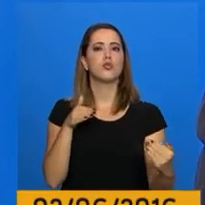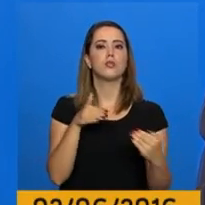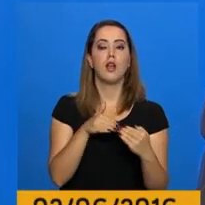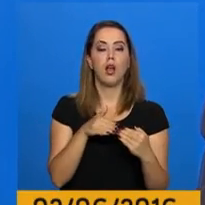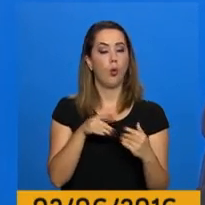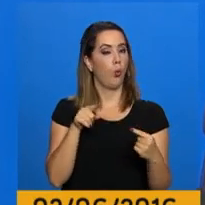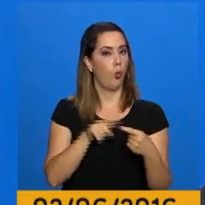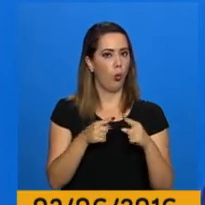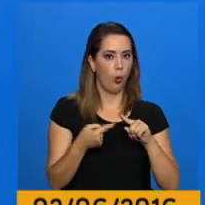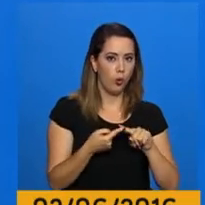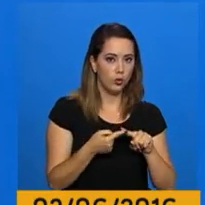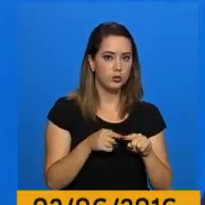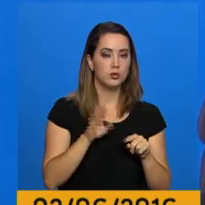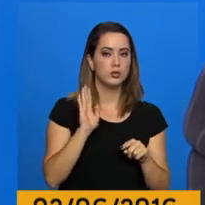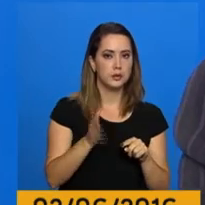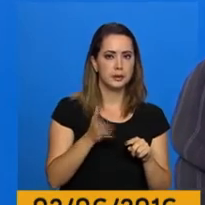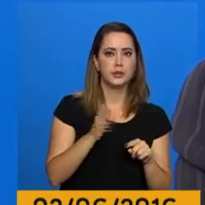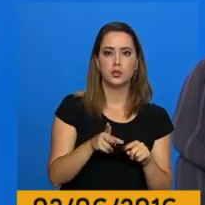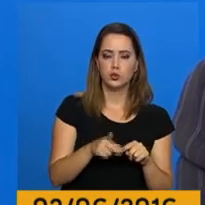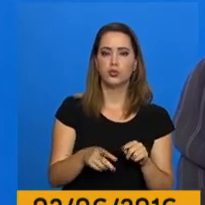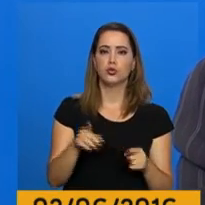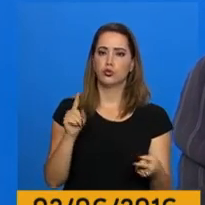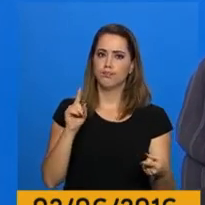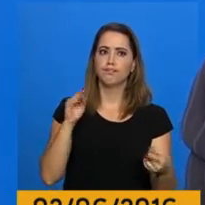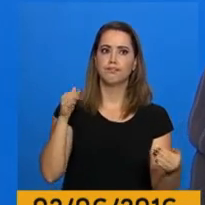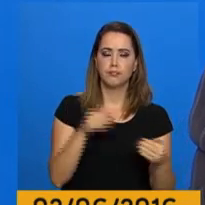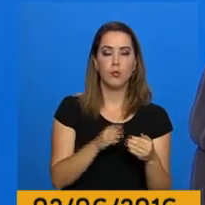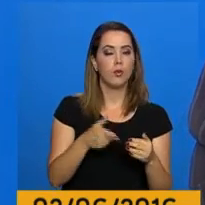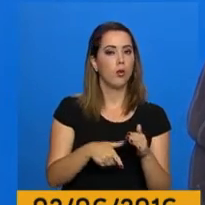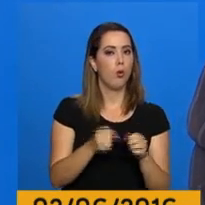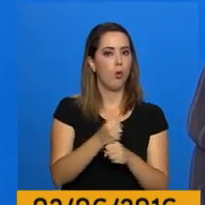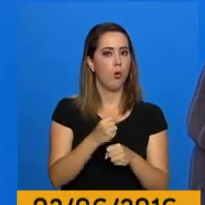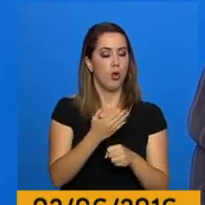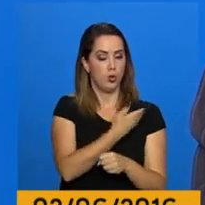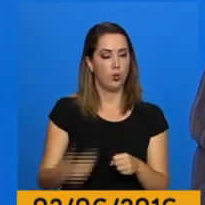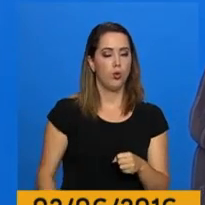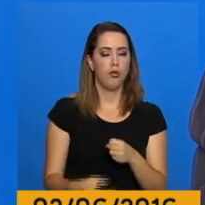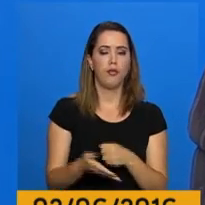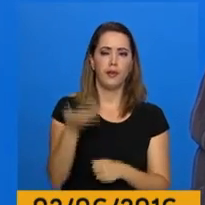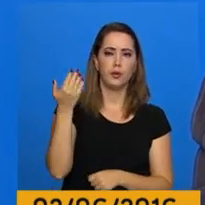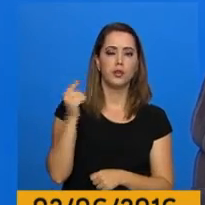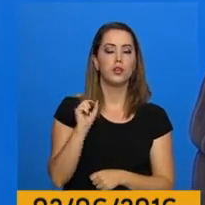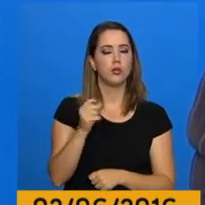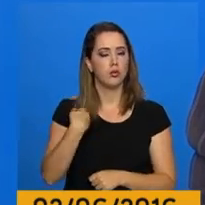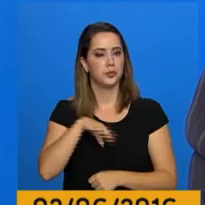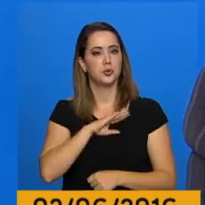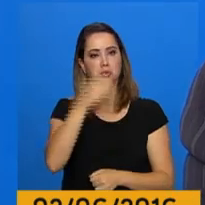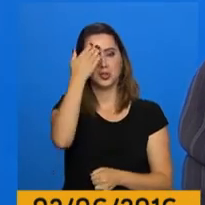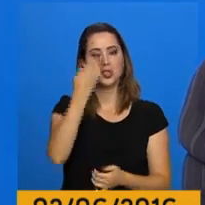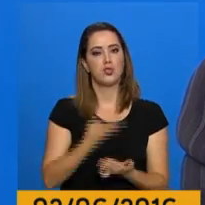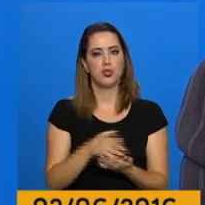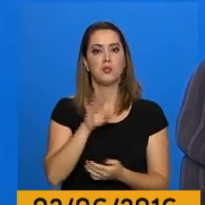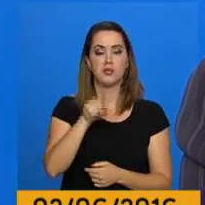celebrados, diga-se a bem da verdade, ainda no governo anterior, e que nós entendemos como sendo altamente positivos para